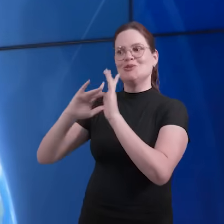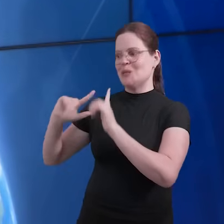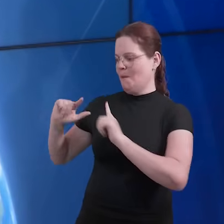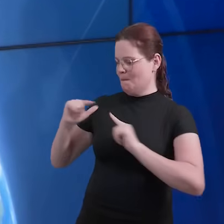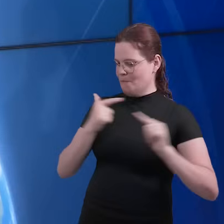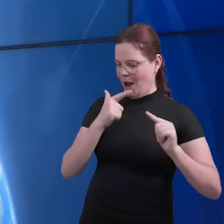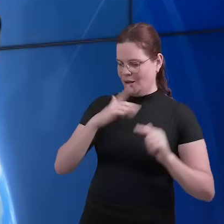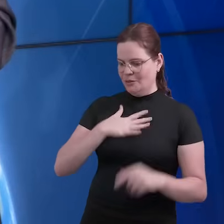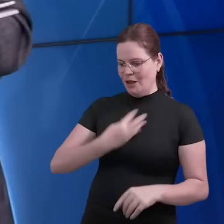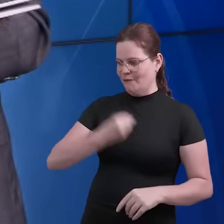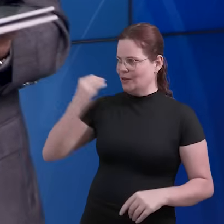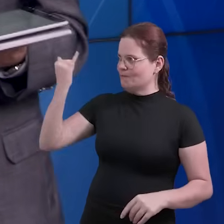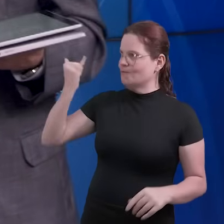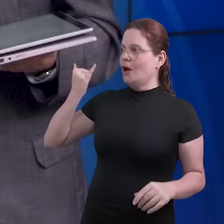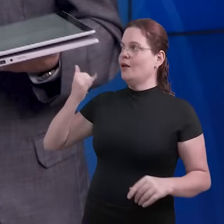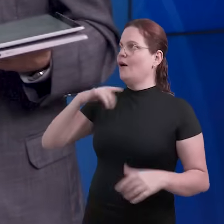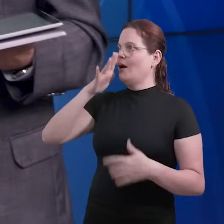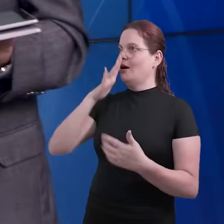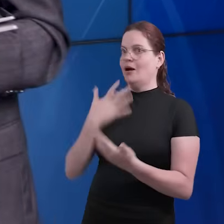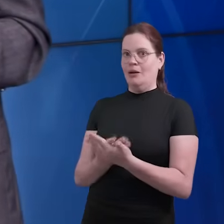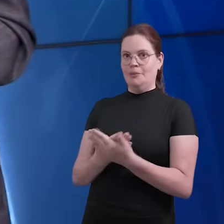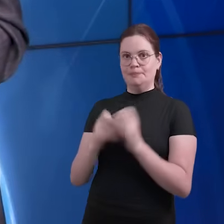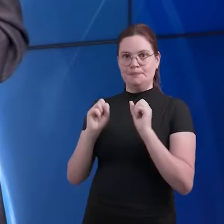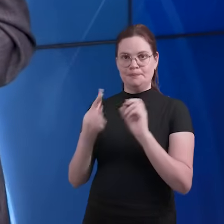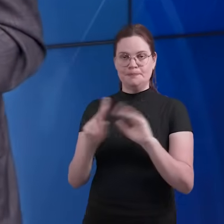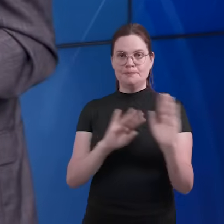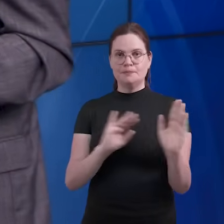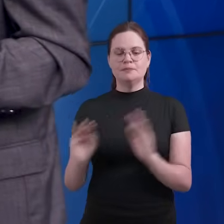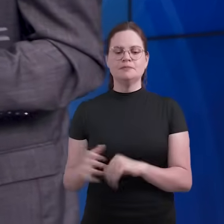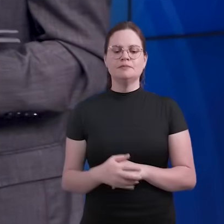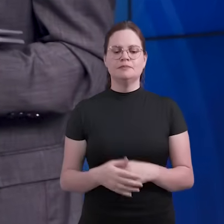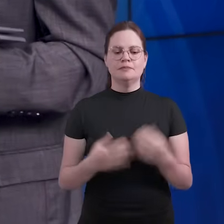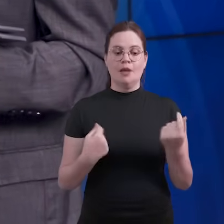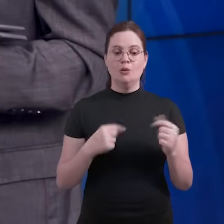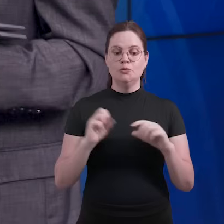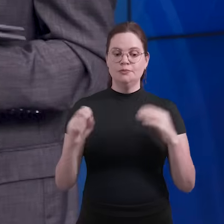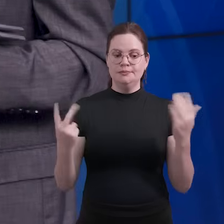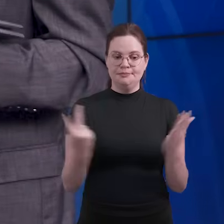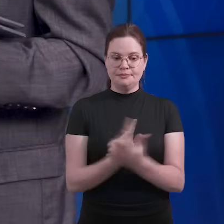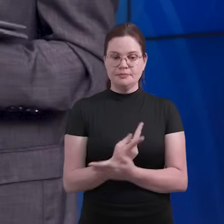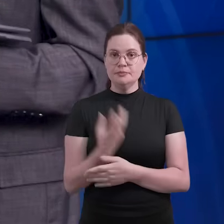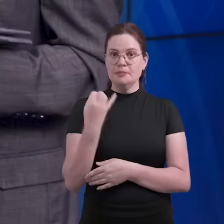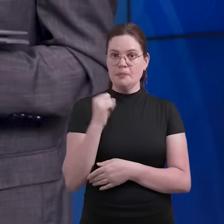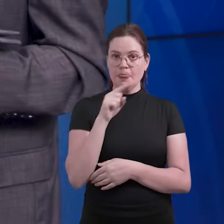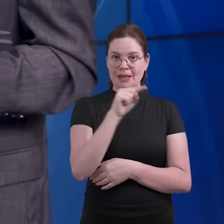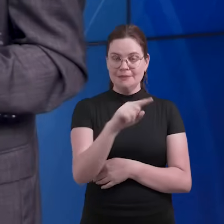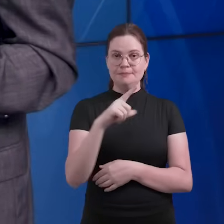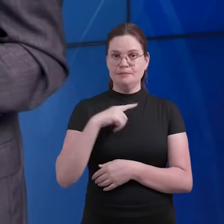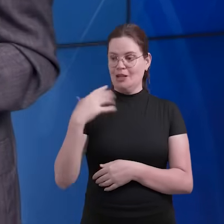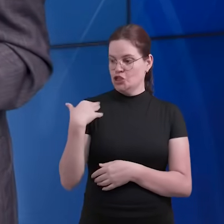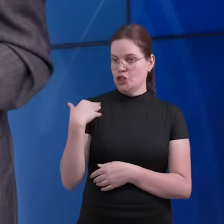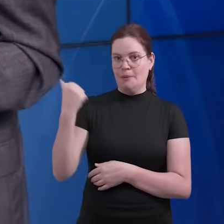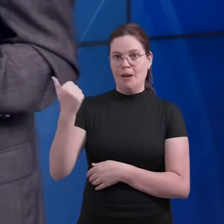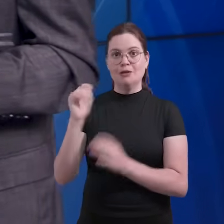Aí a partir de agora, o que vai acontecer? Vamos continuar aqui agora. A partir do momento em que ele